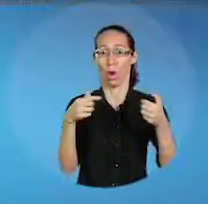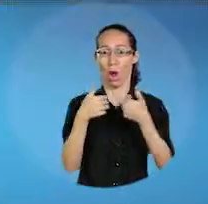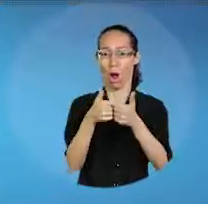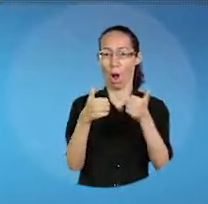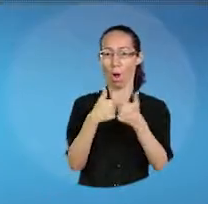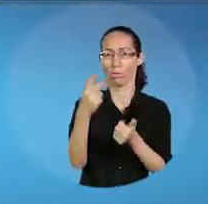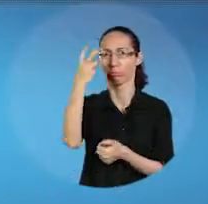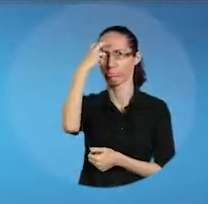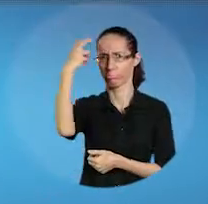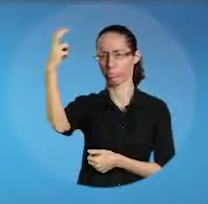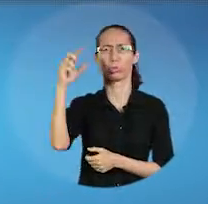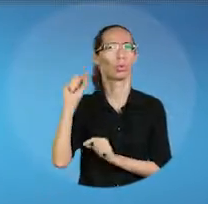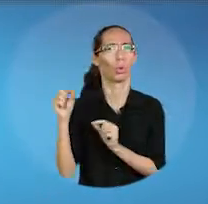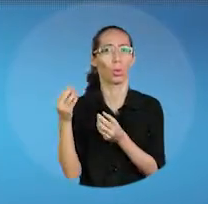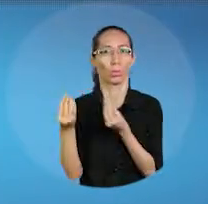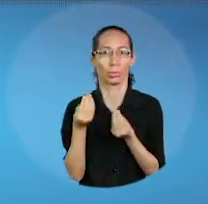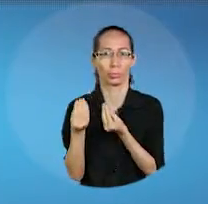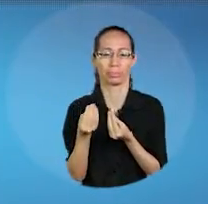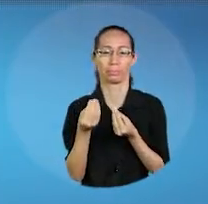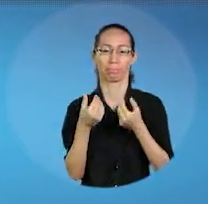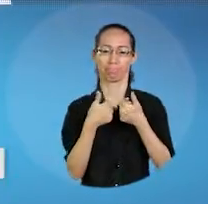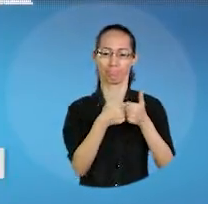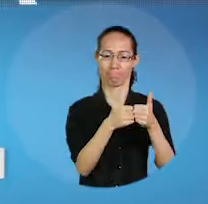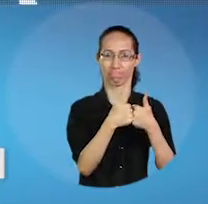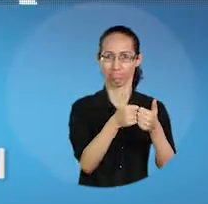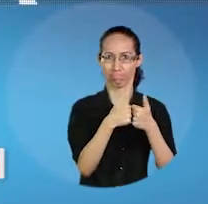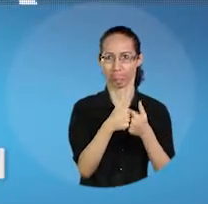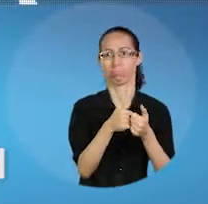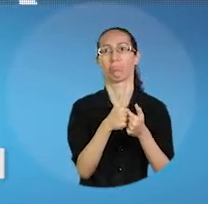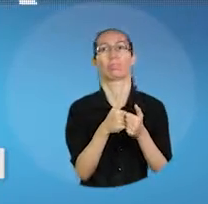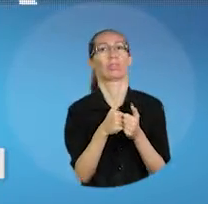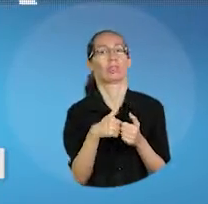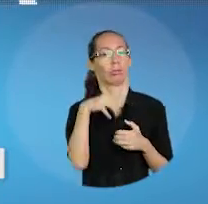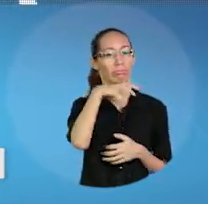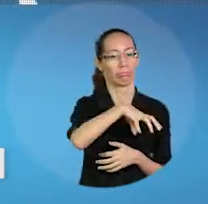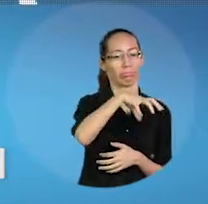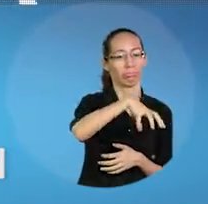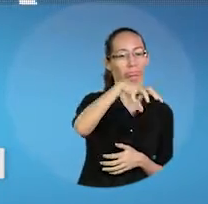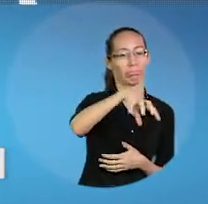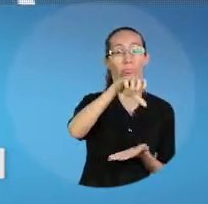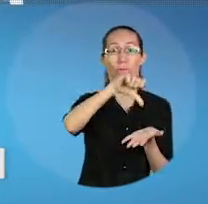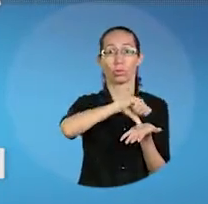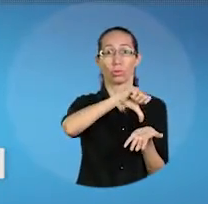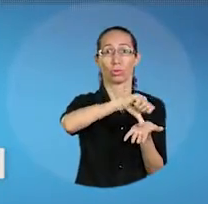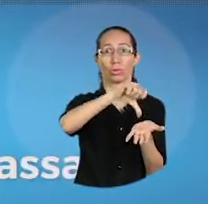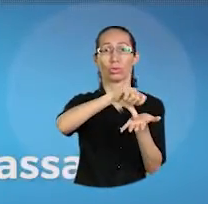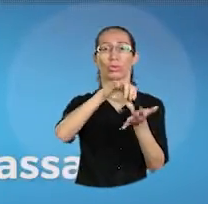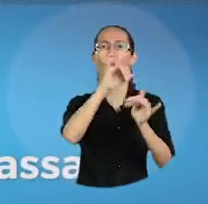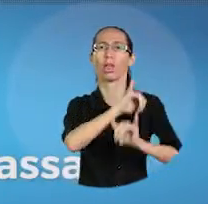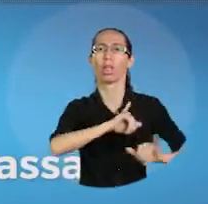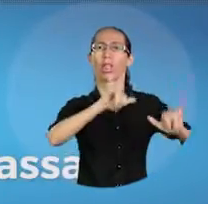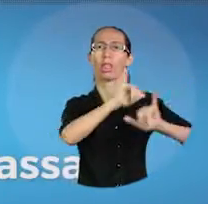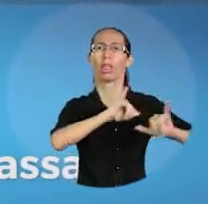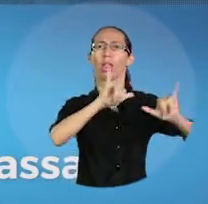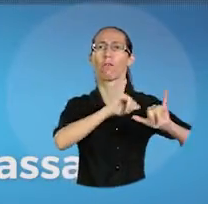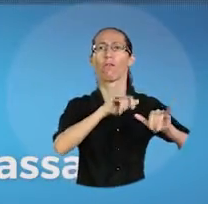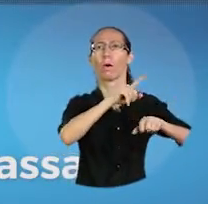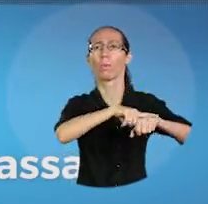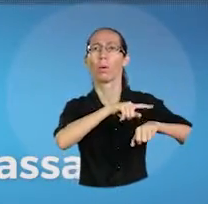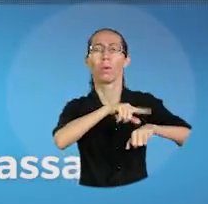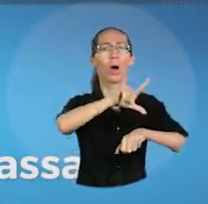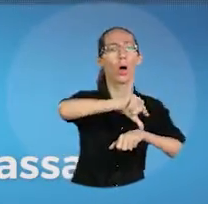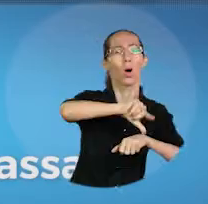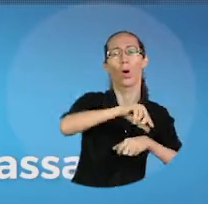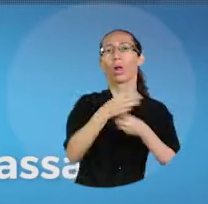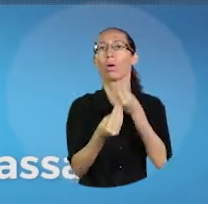projeto Ônibus Inteligente. Funciona assim: colocaremos GPS nos ônibus ligados a uma central, que informará as paradas,